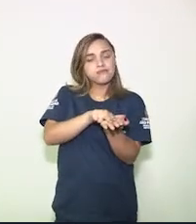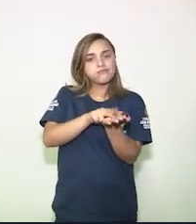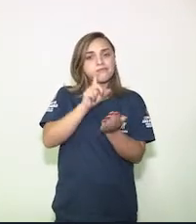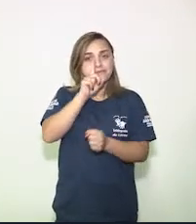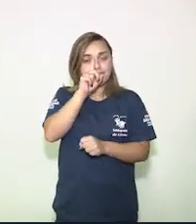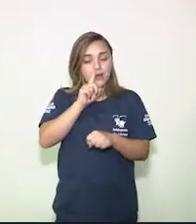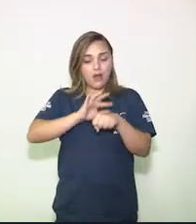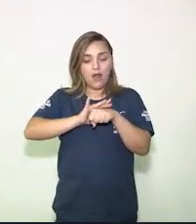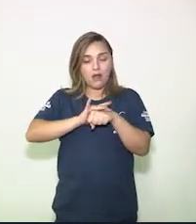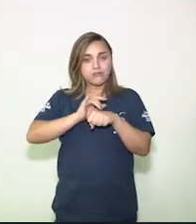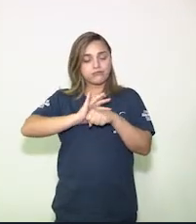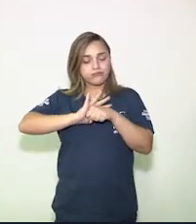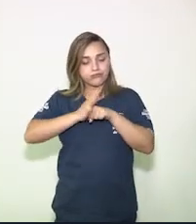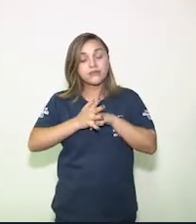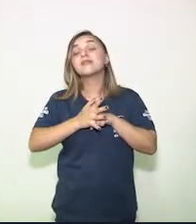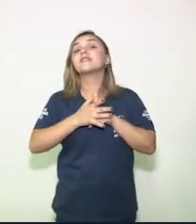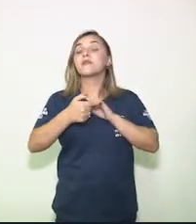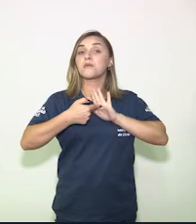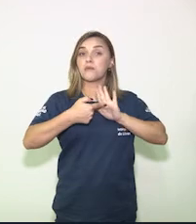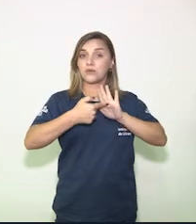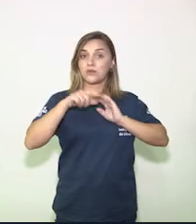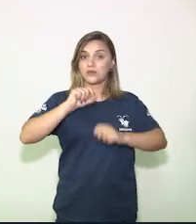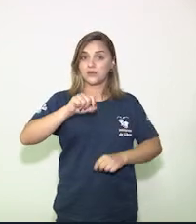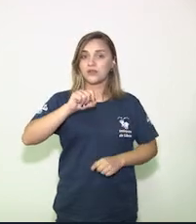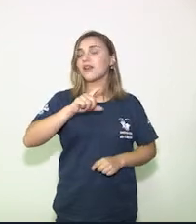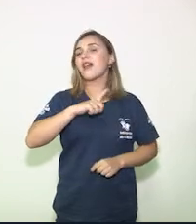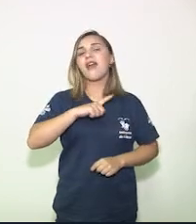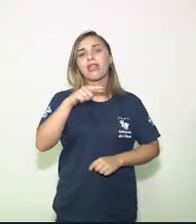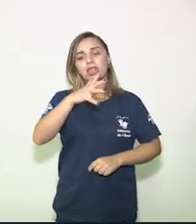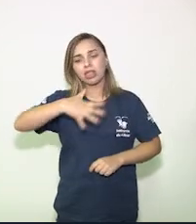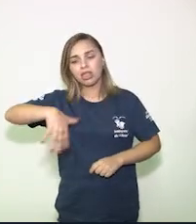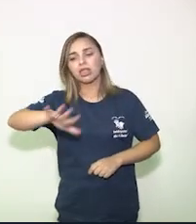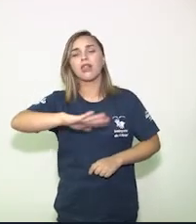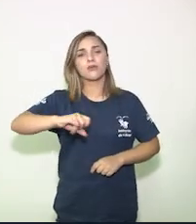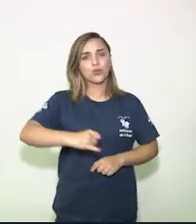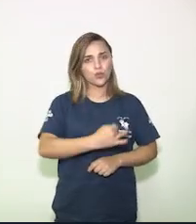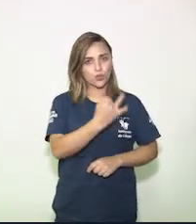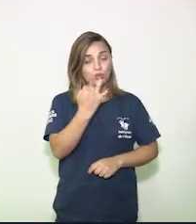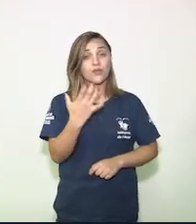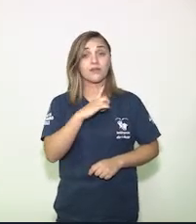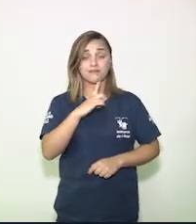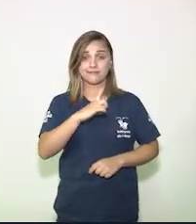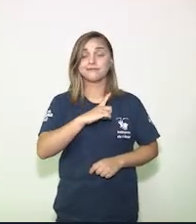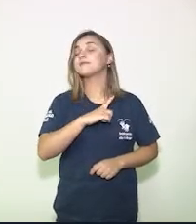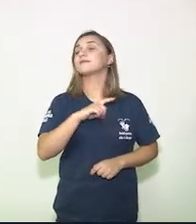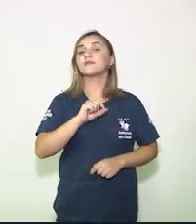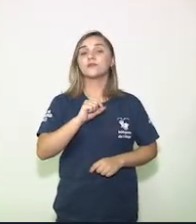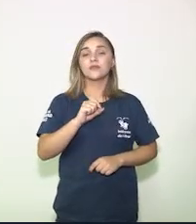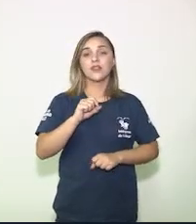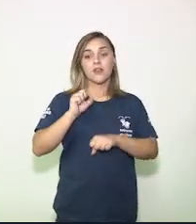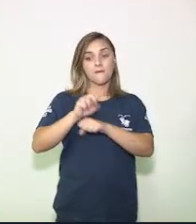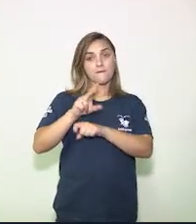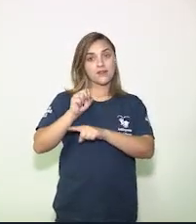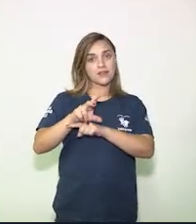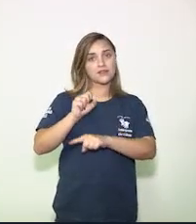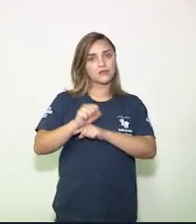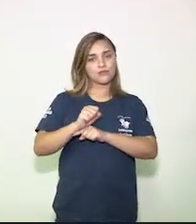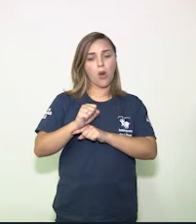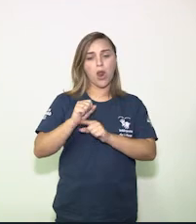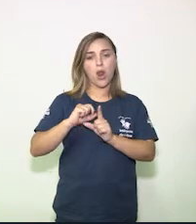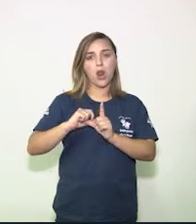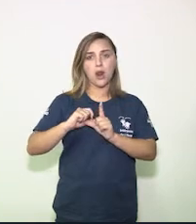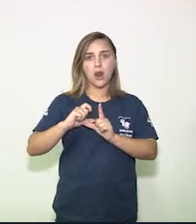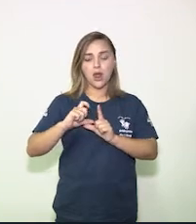Covid. Destaca que, apesar da maioria ter quadro leve, mantém elevada carga viral e